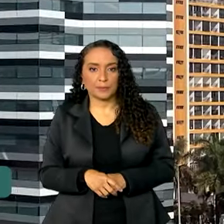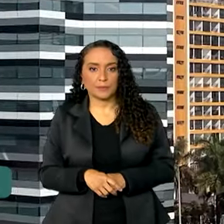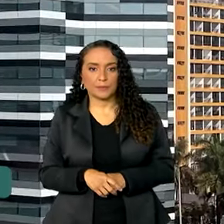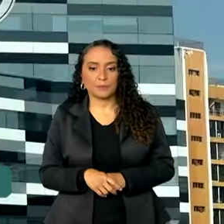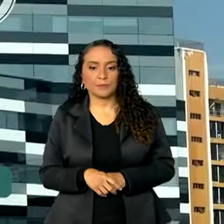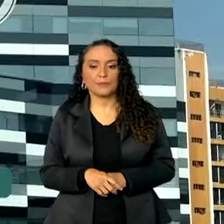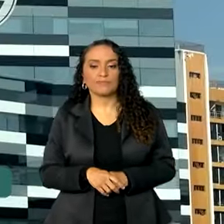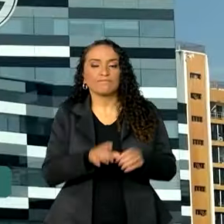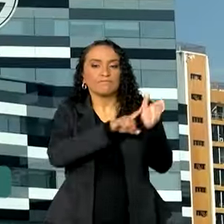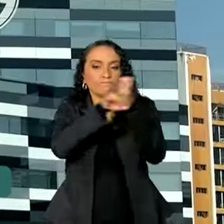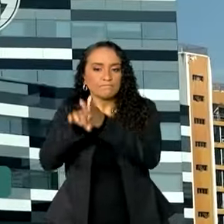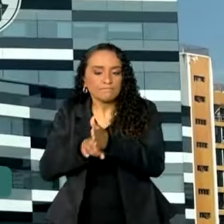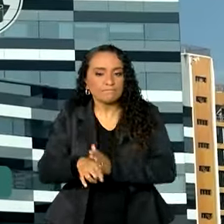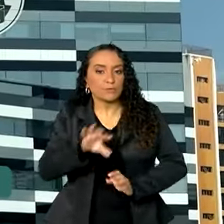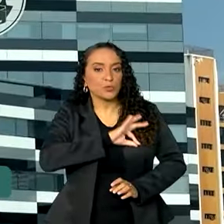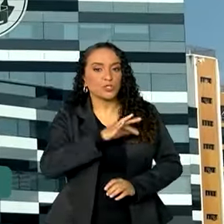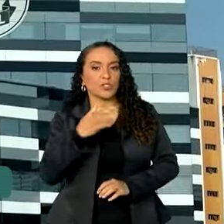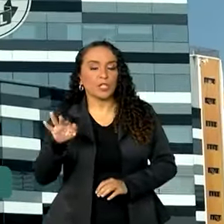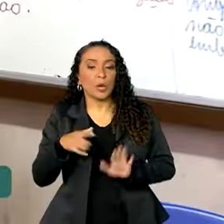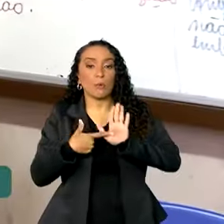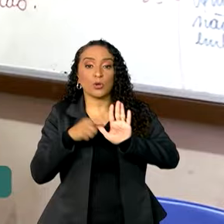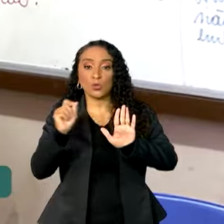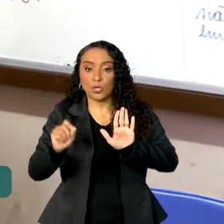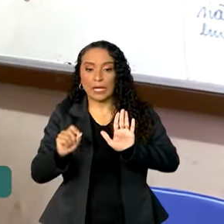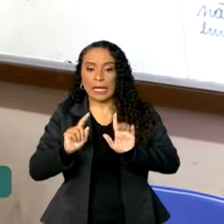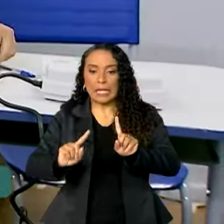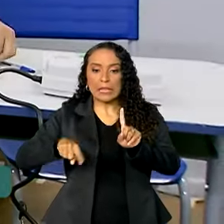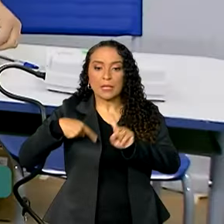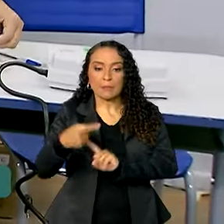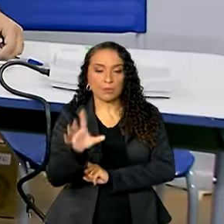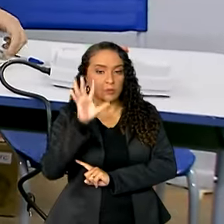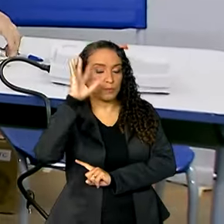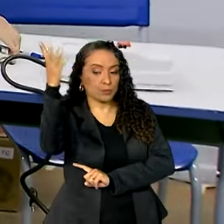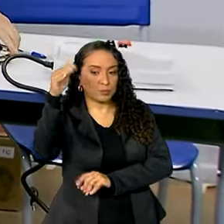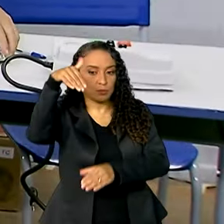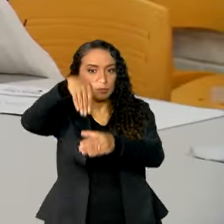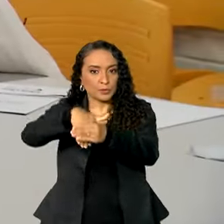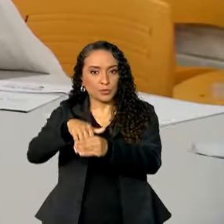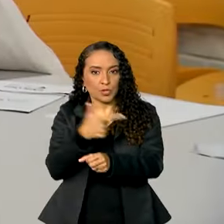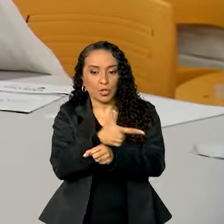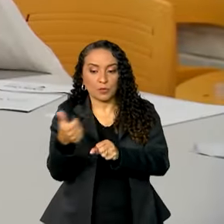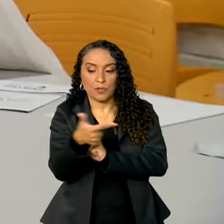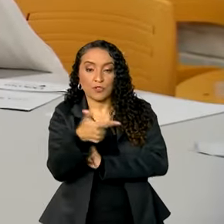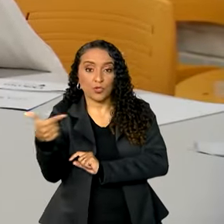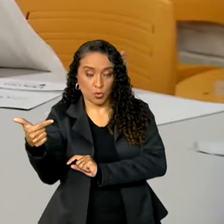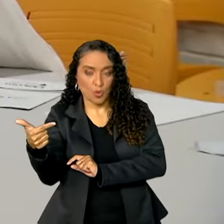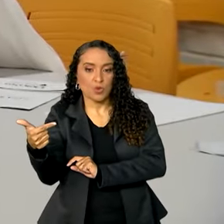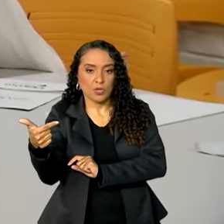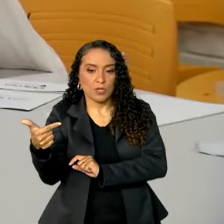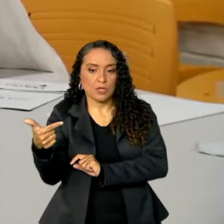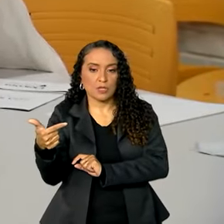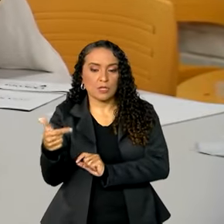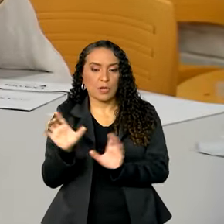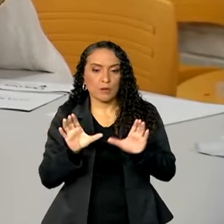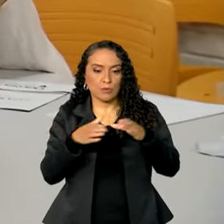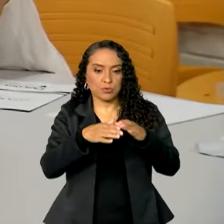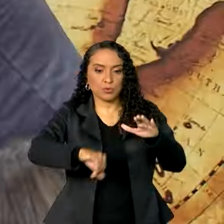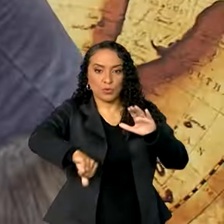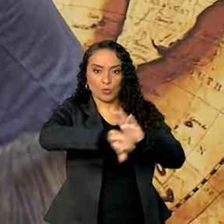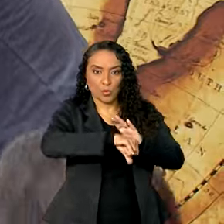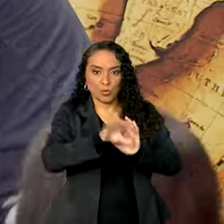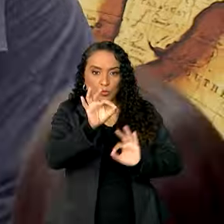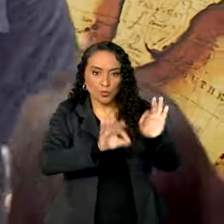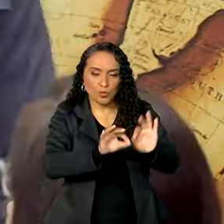A investigação da Polícia Federal aponta que, após o resultado das eleições de 2022, a organização